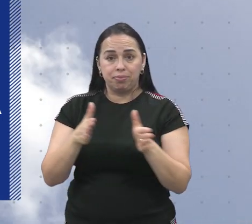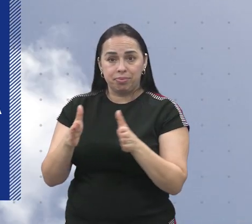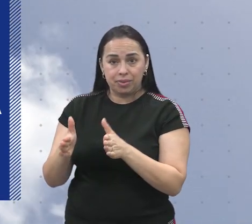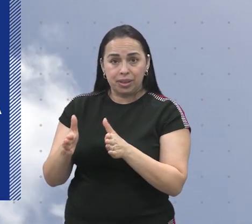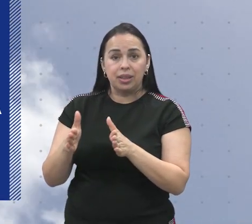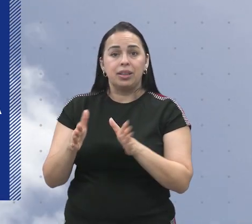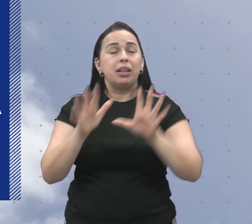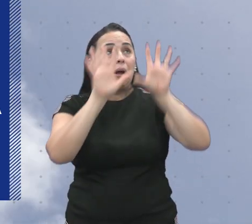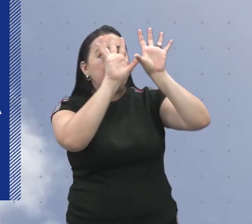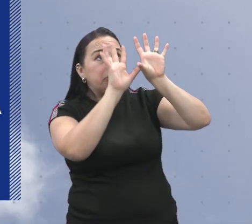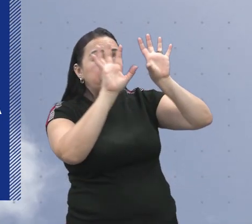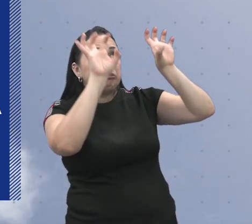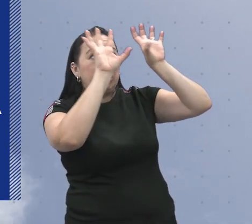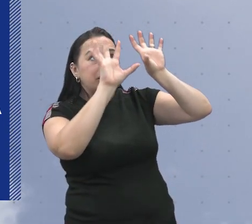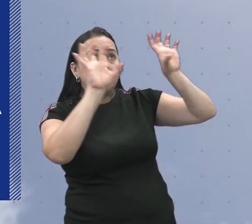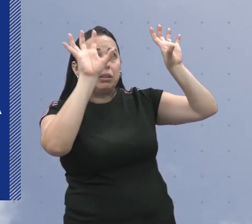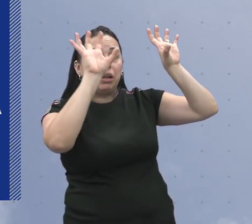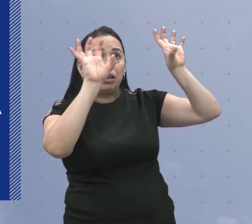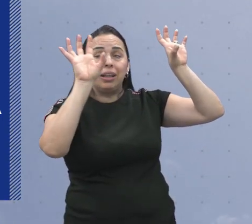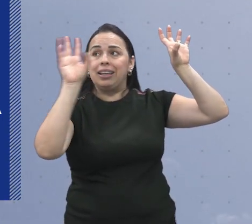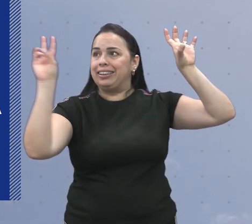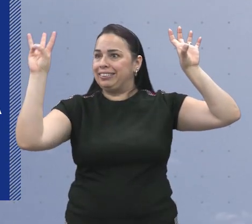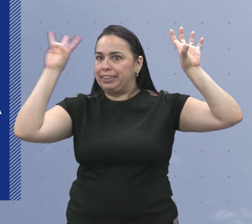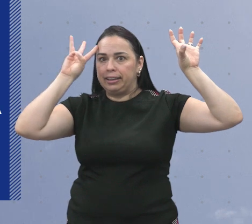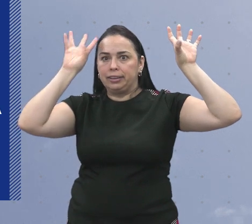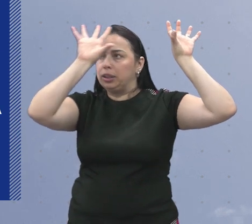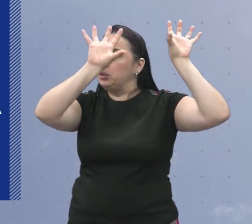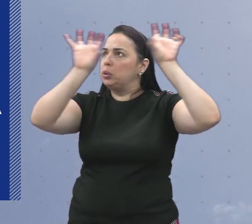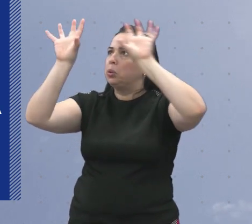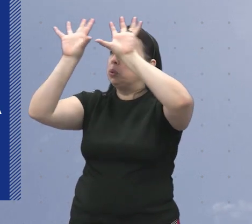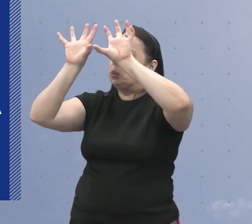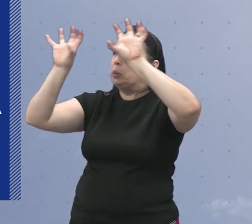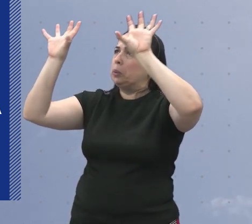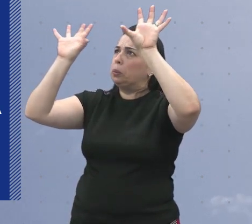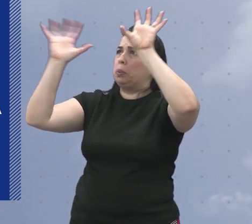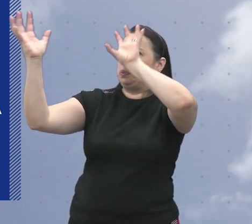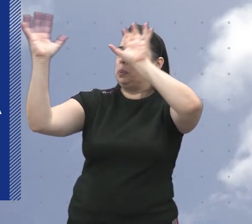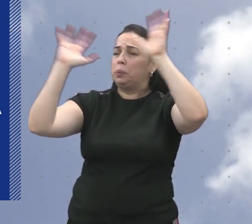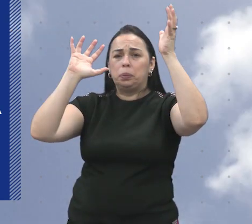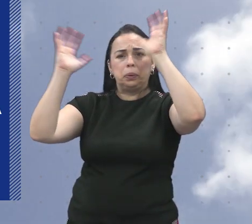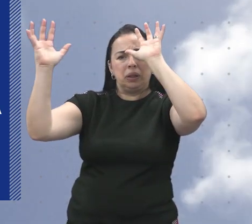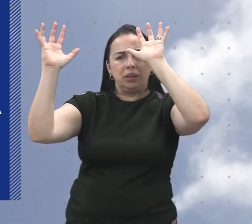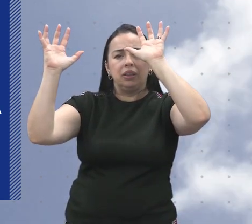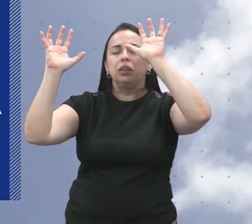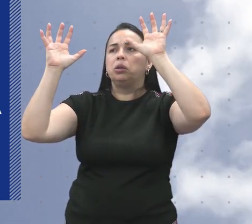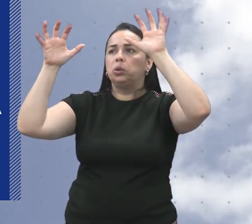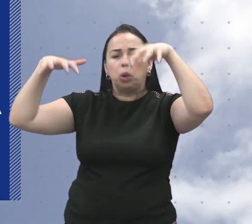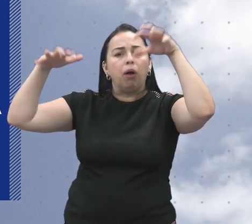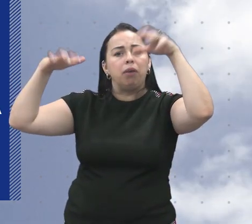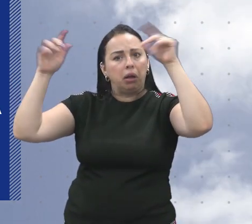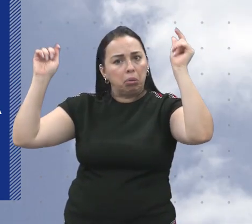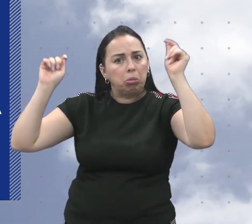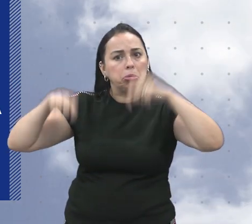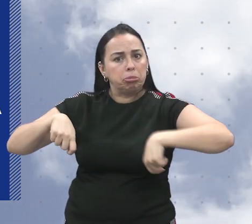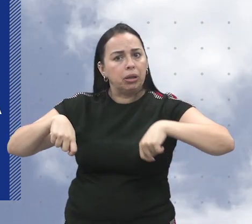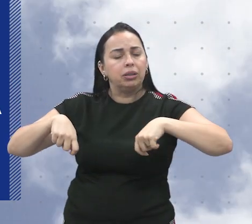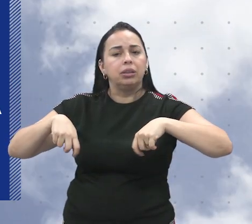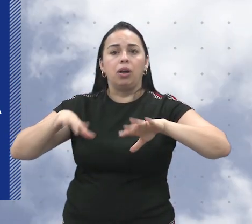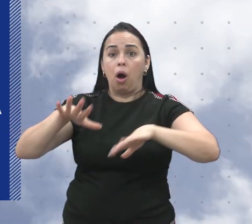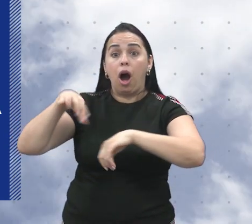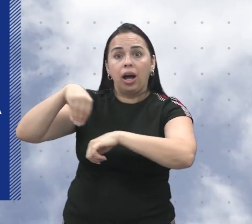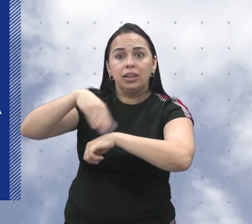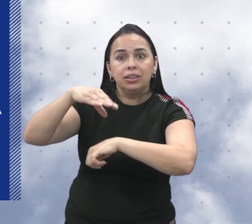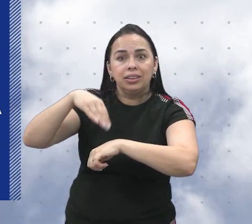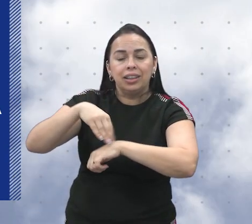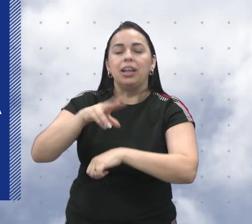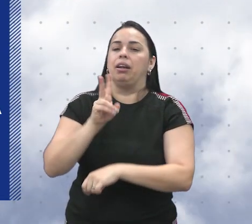A variação de nuvens da segunda vai deixar a terça com um tempo mais instável, podendo chover a qualquer hora do dia. Fica a